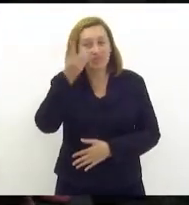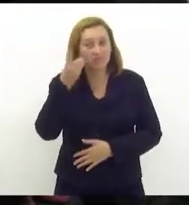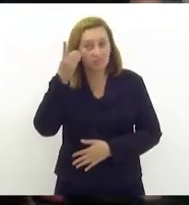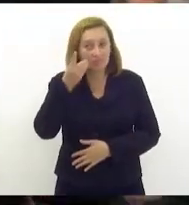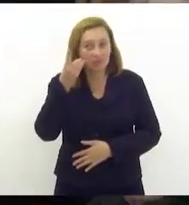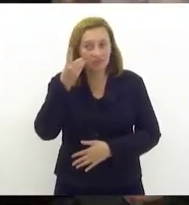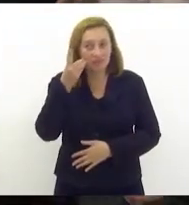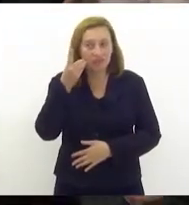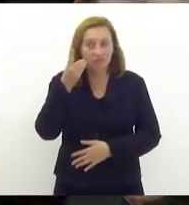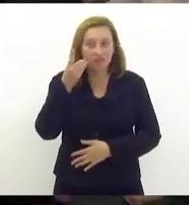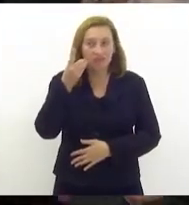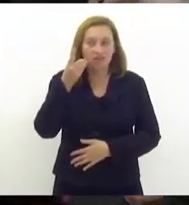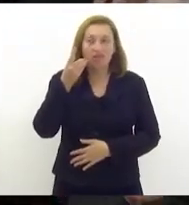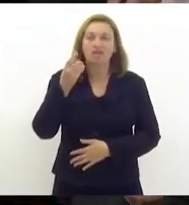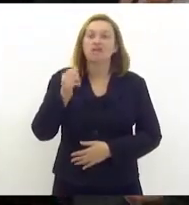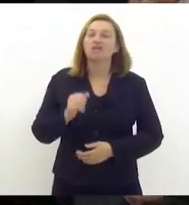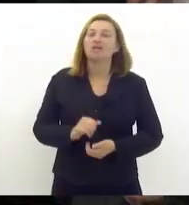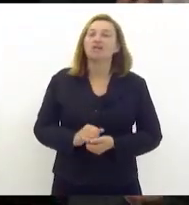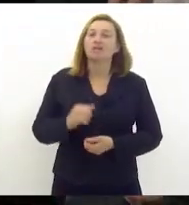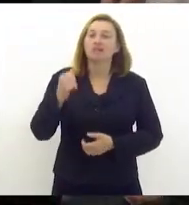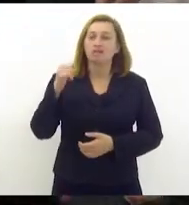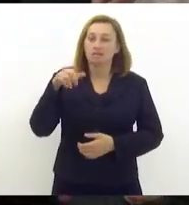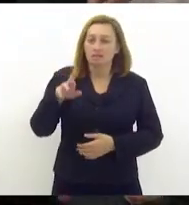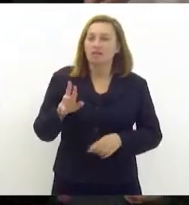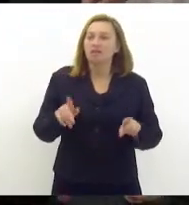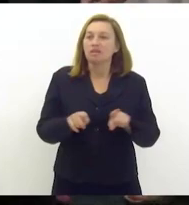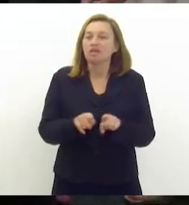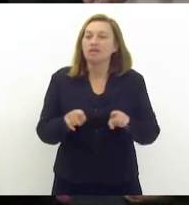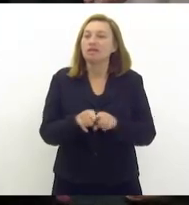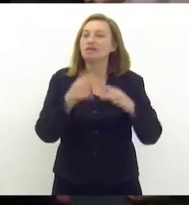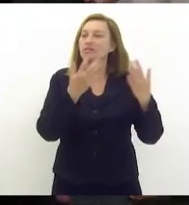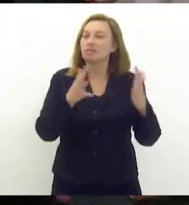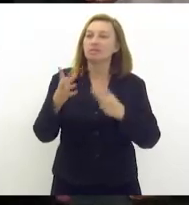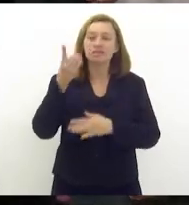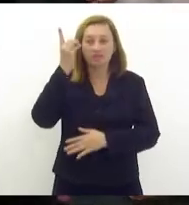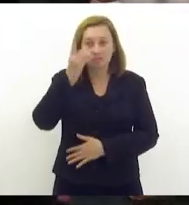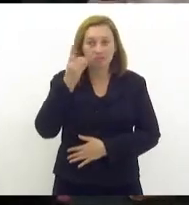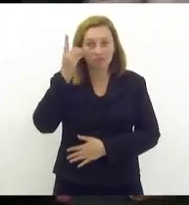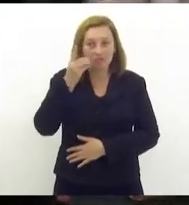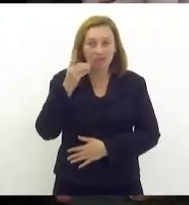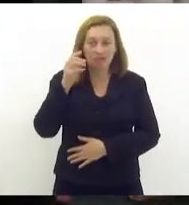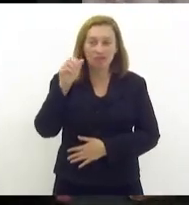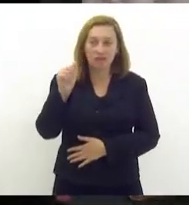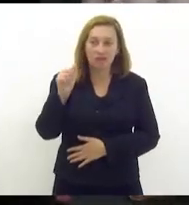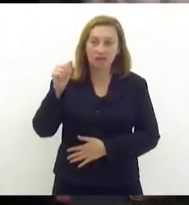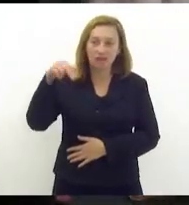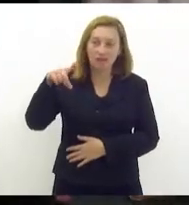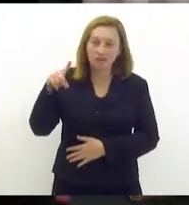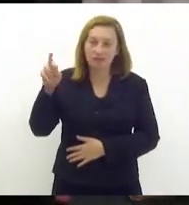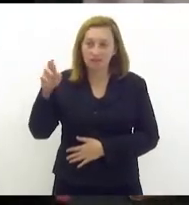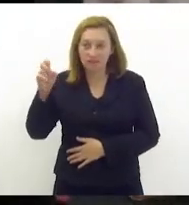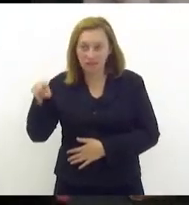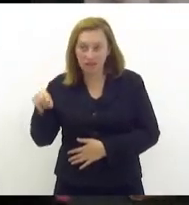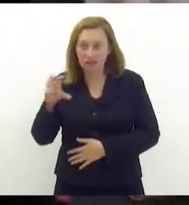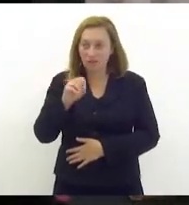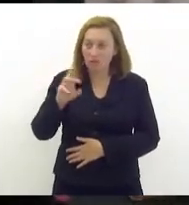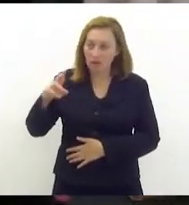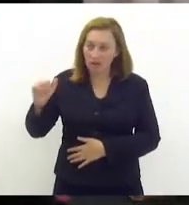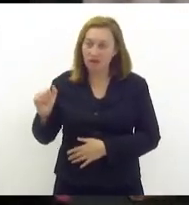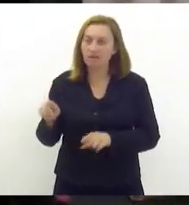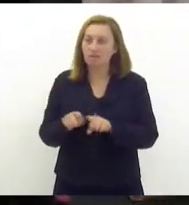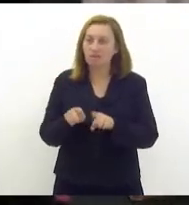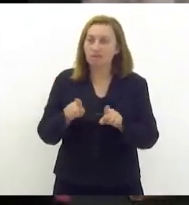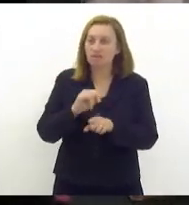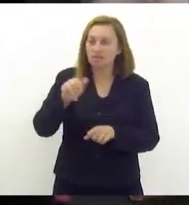Rosemberg Reis e também parabenizar Deputado André Correia Deputado Jari Oliveira que